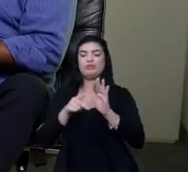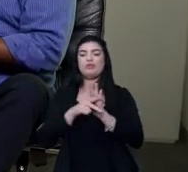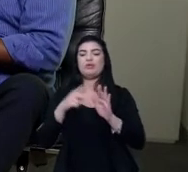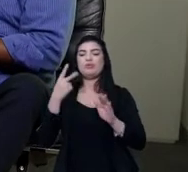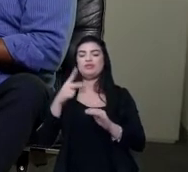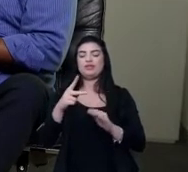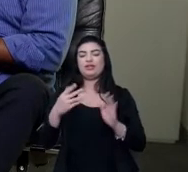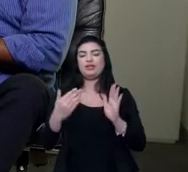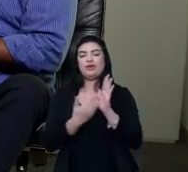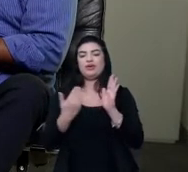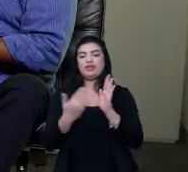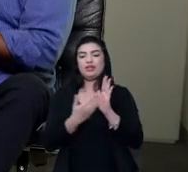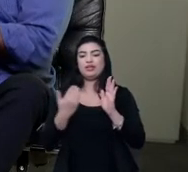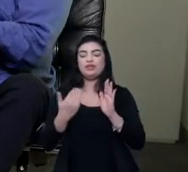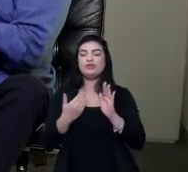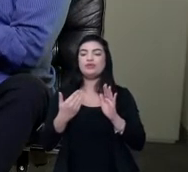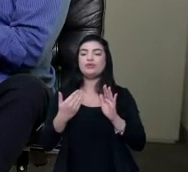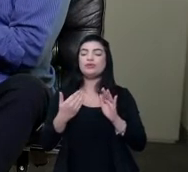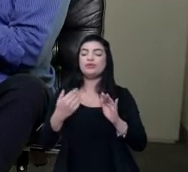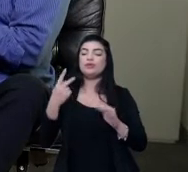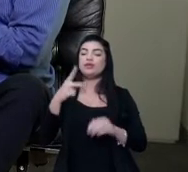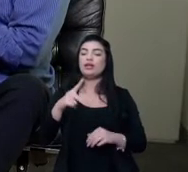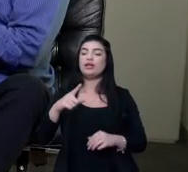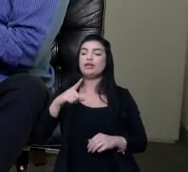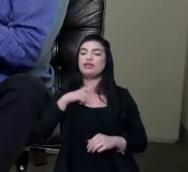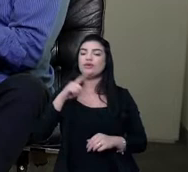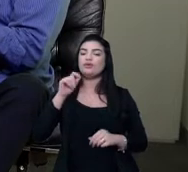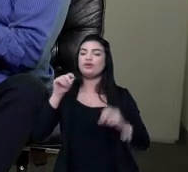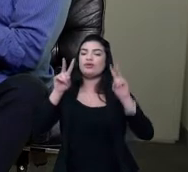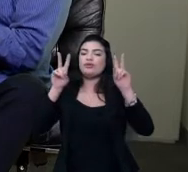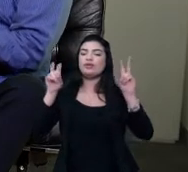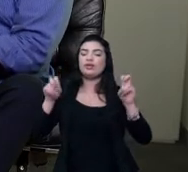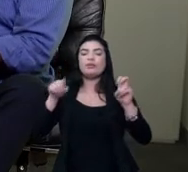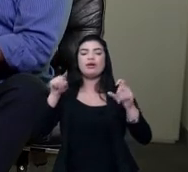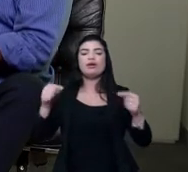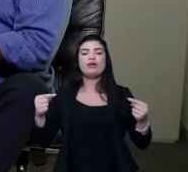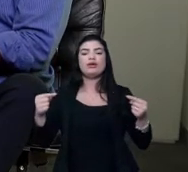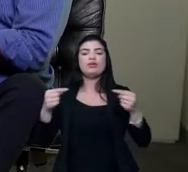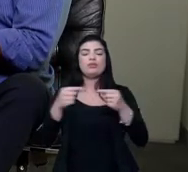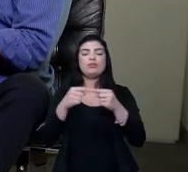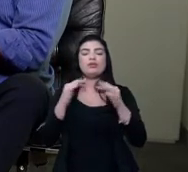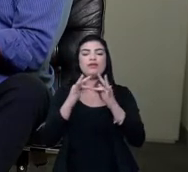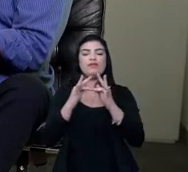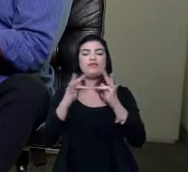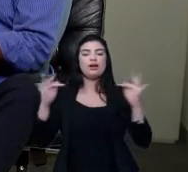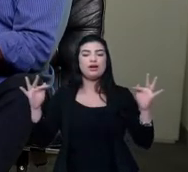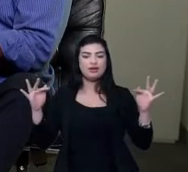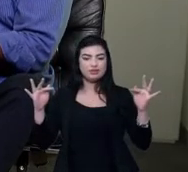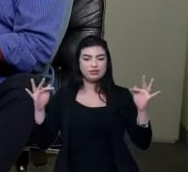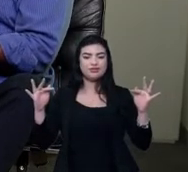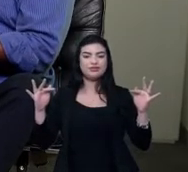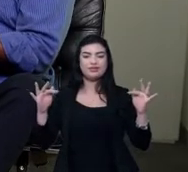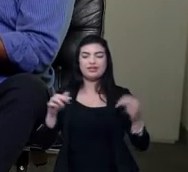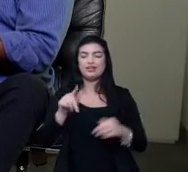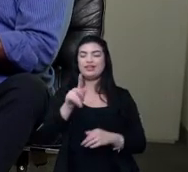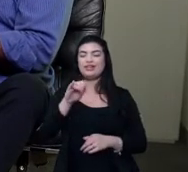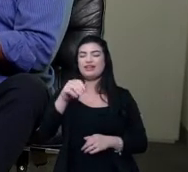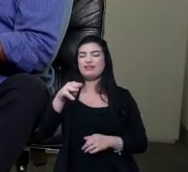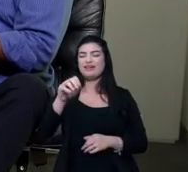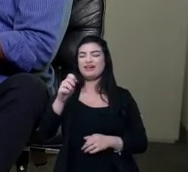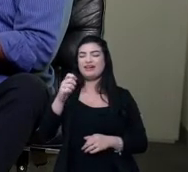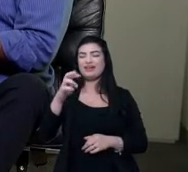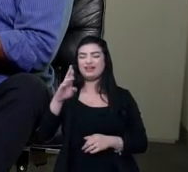trabalho, o título da obra é baseado numa frase do Guimarães Rosa, né, Grandes Sertões